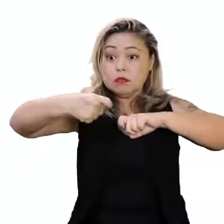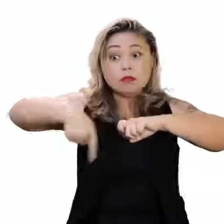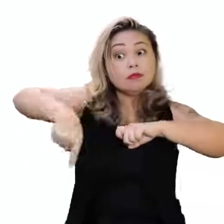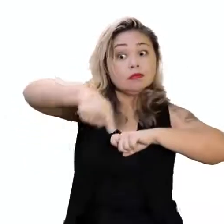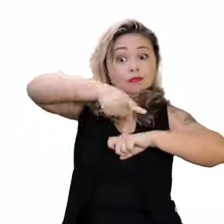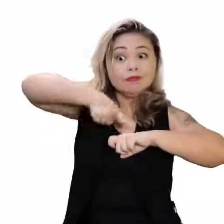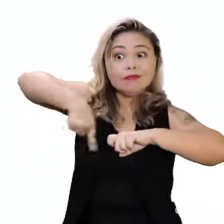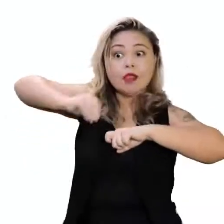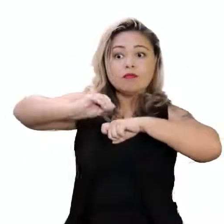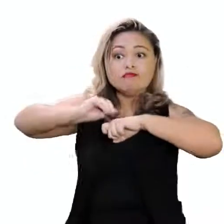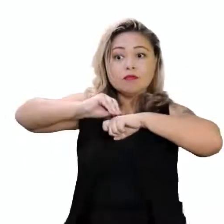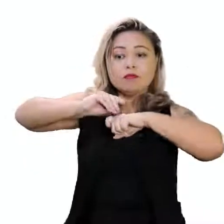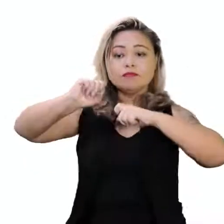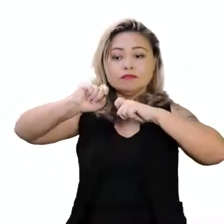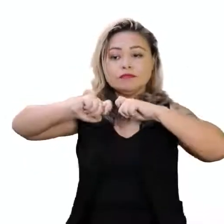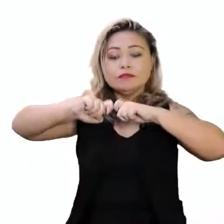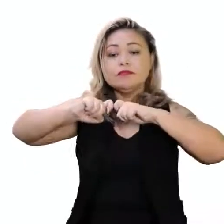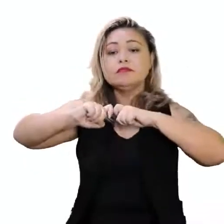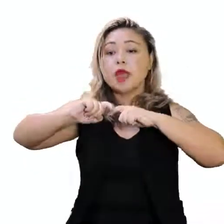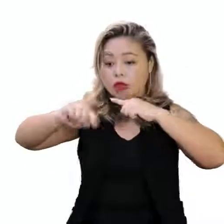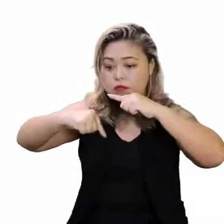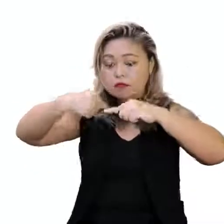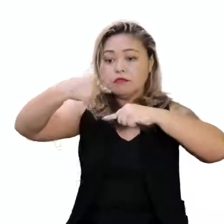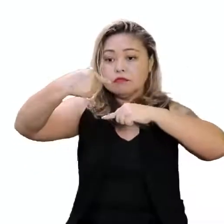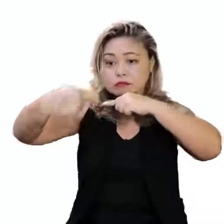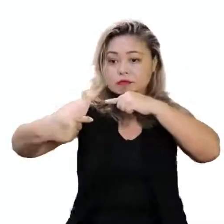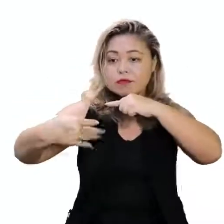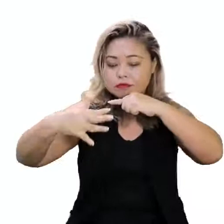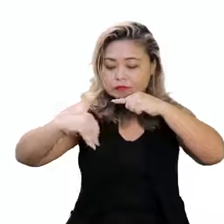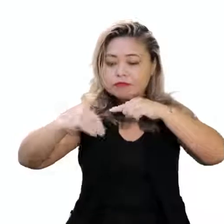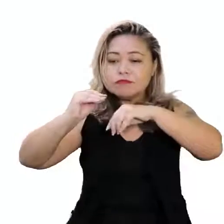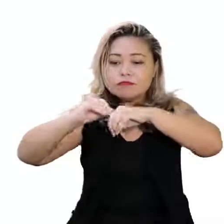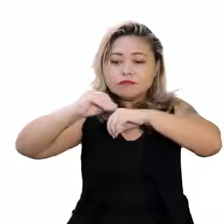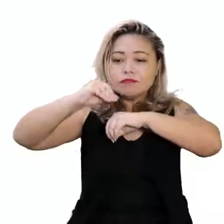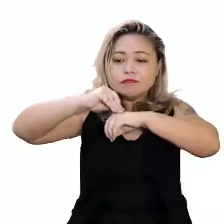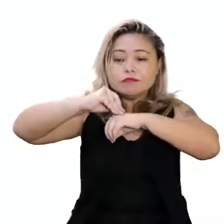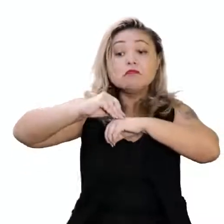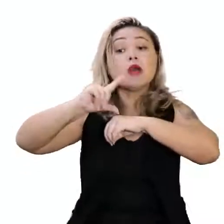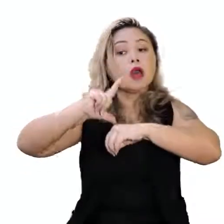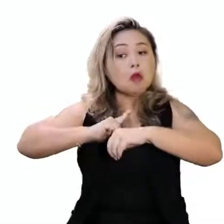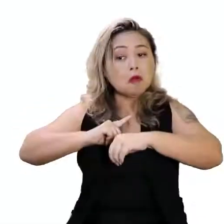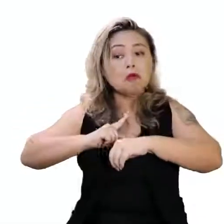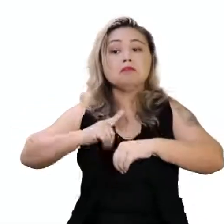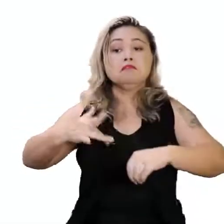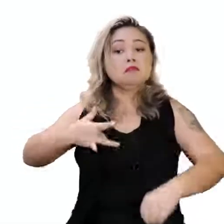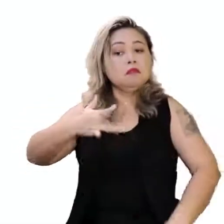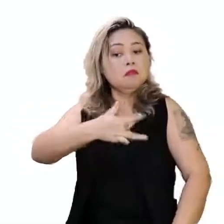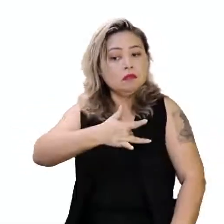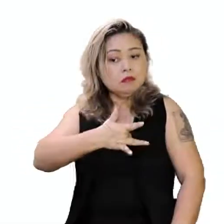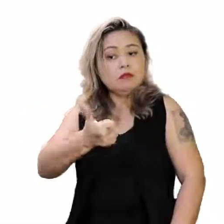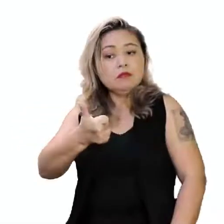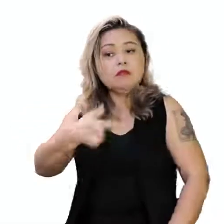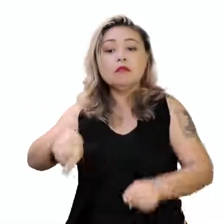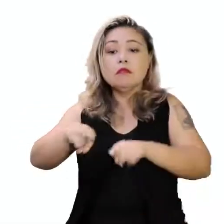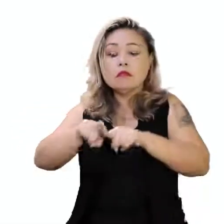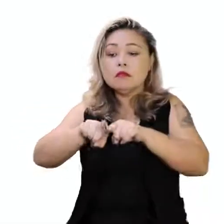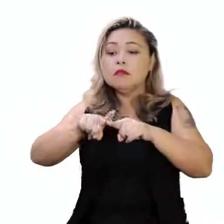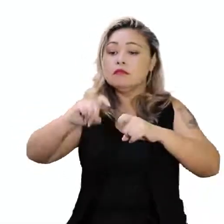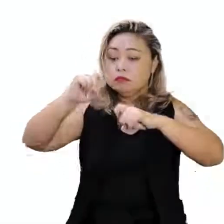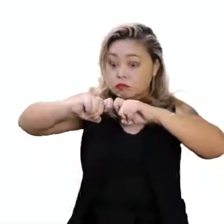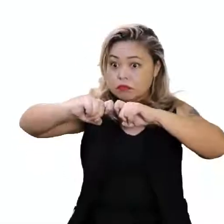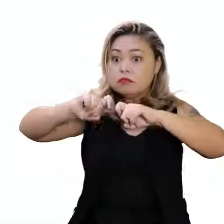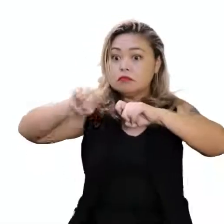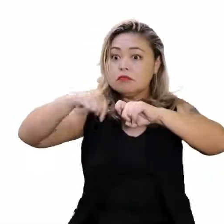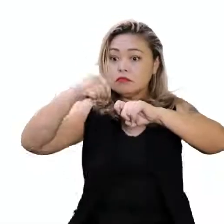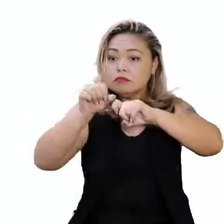entre si, gerando descendência saudável e fértil, pois o seu material